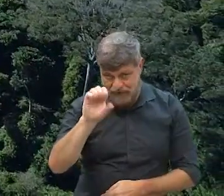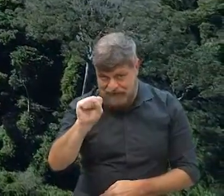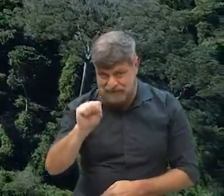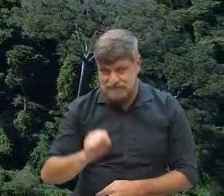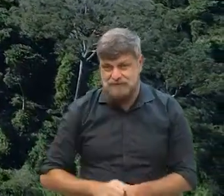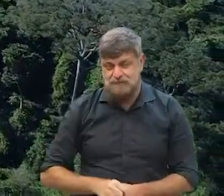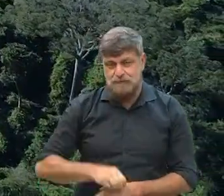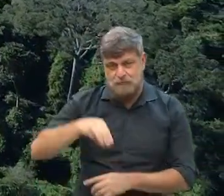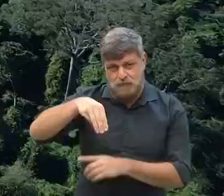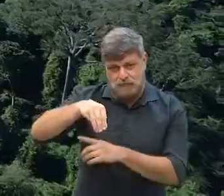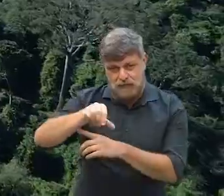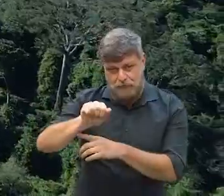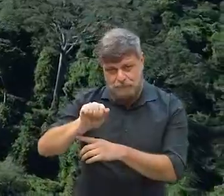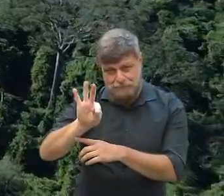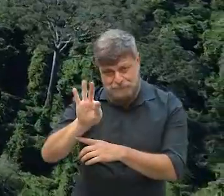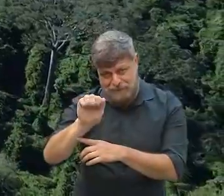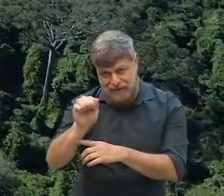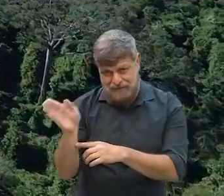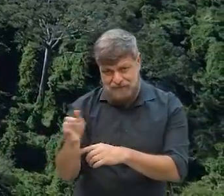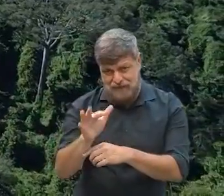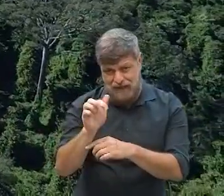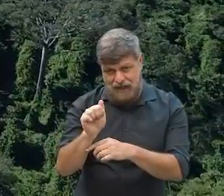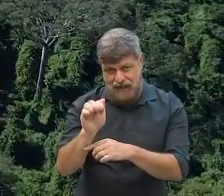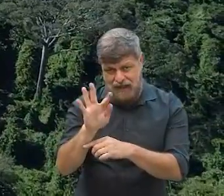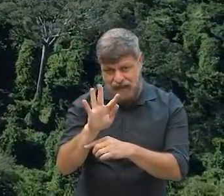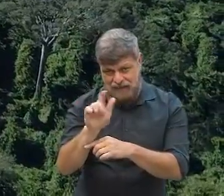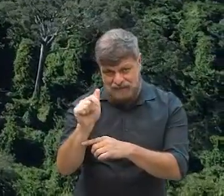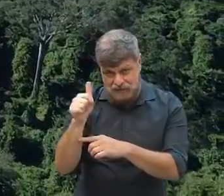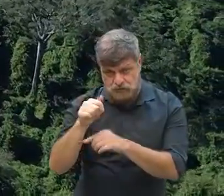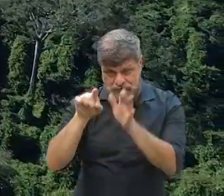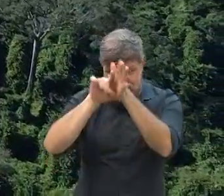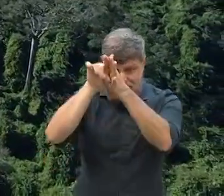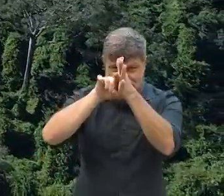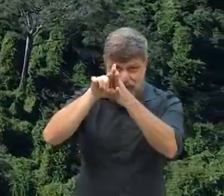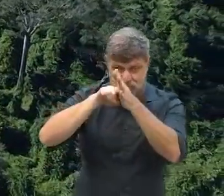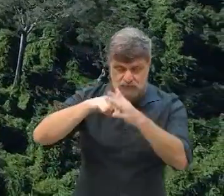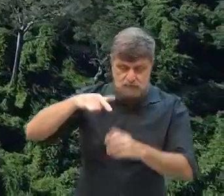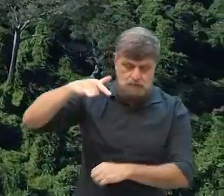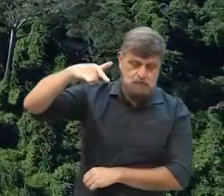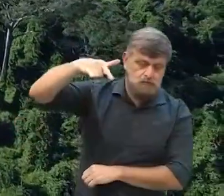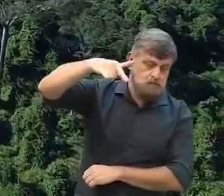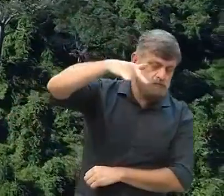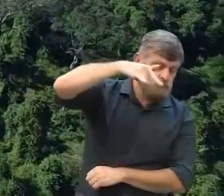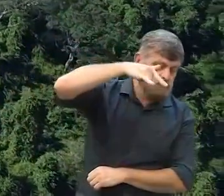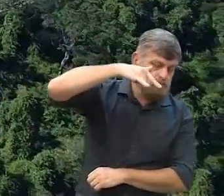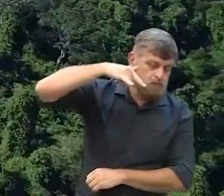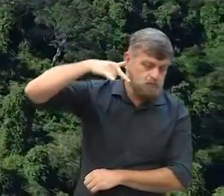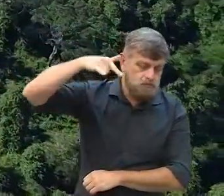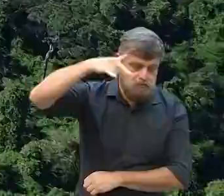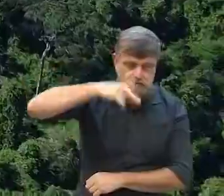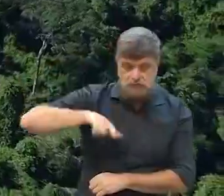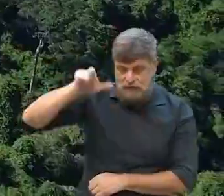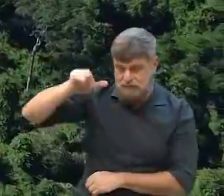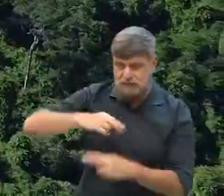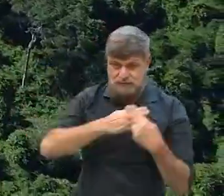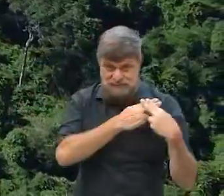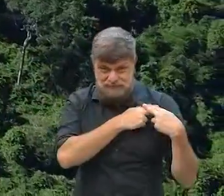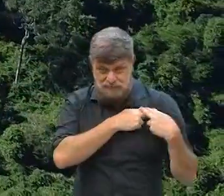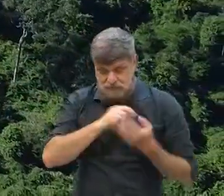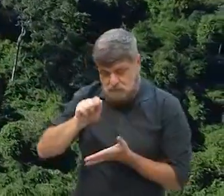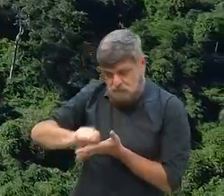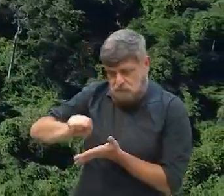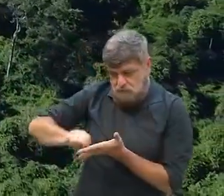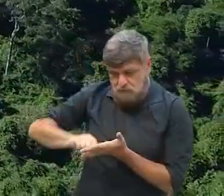o Instituto Nacional de Pesquisas Espaciais. Mas, no geral, o coordenador do inventário afirma que em